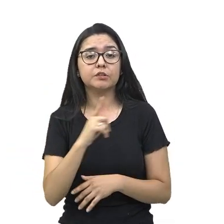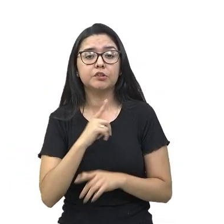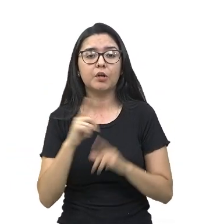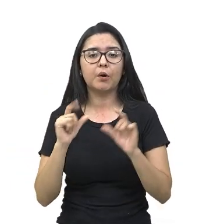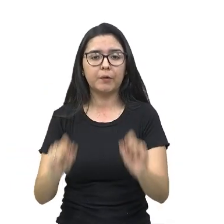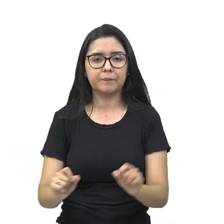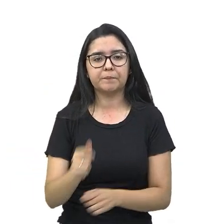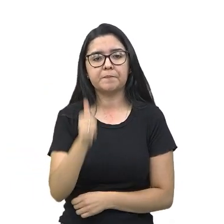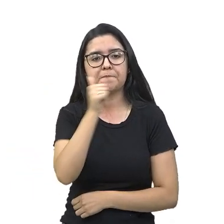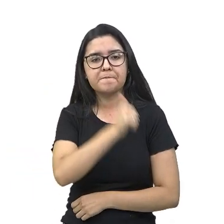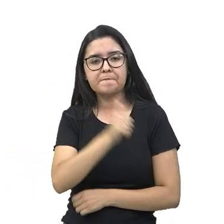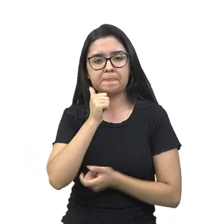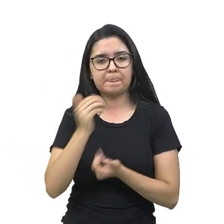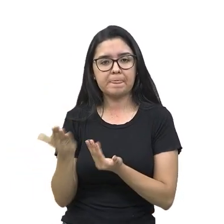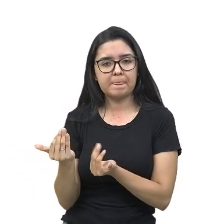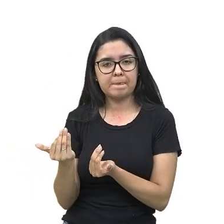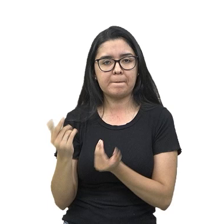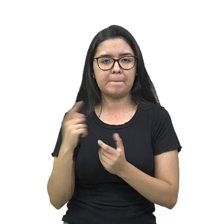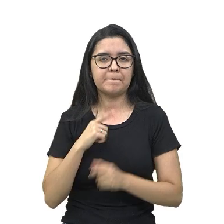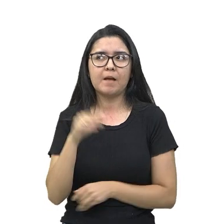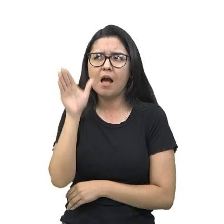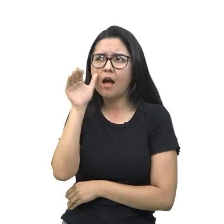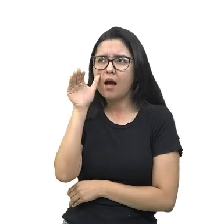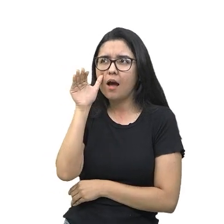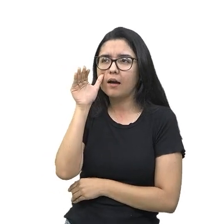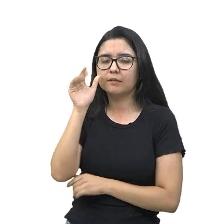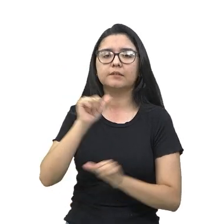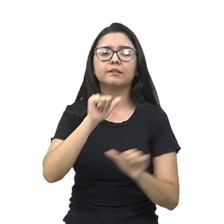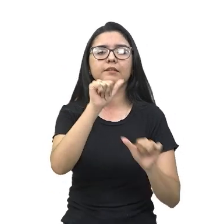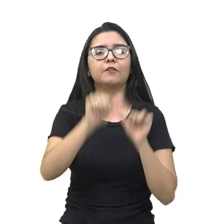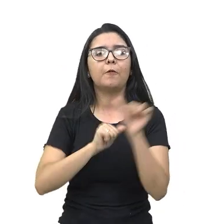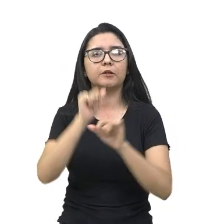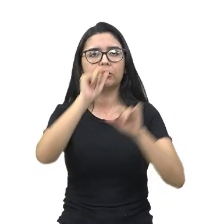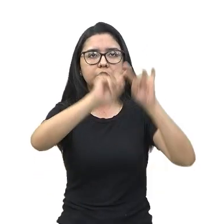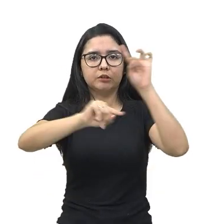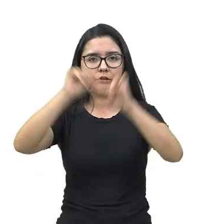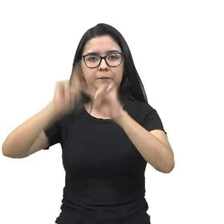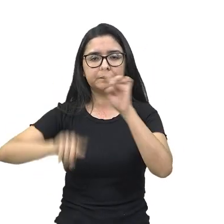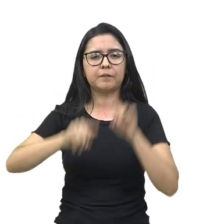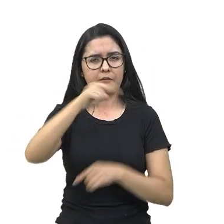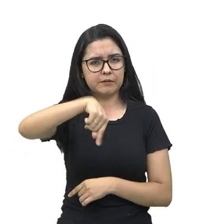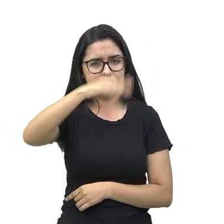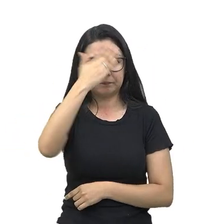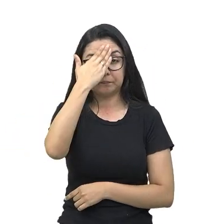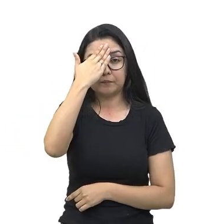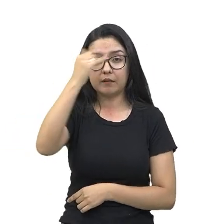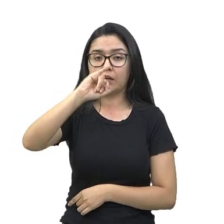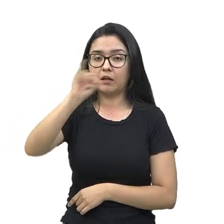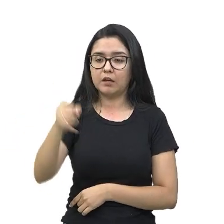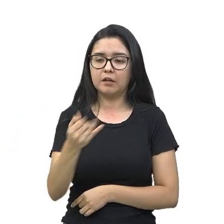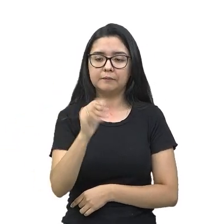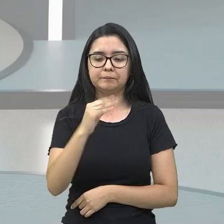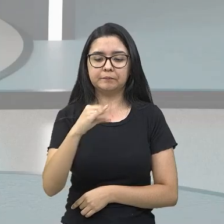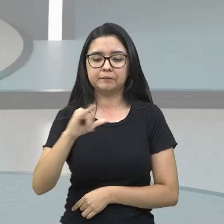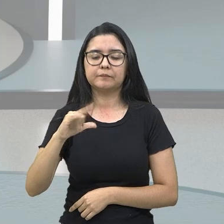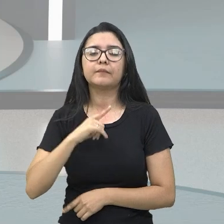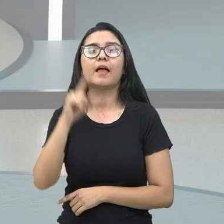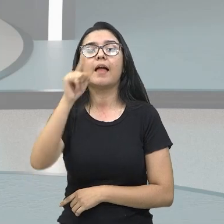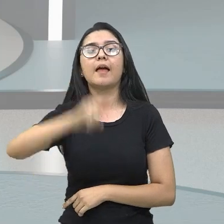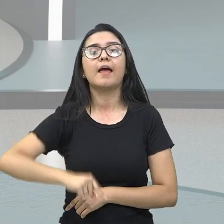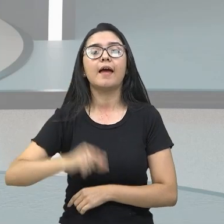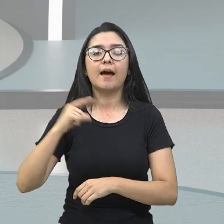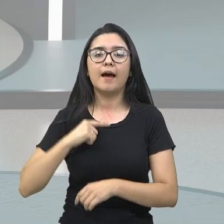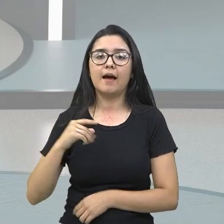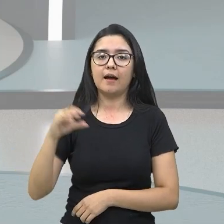de sua preferência e as transformava em estrelas no céu. A gente já sabe que Jaci é a lua. Então ela se